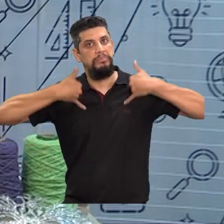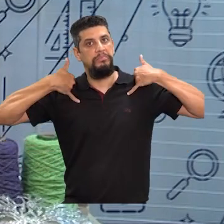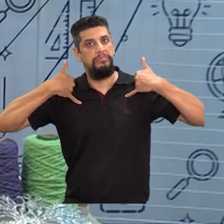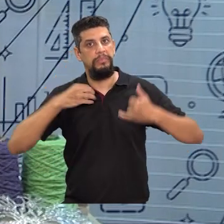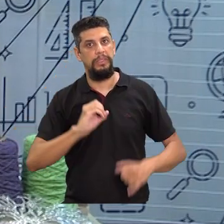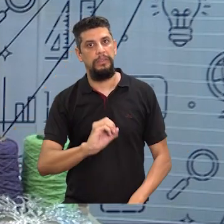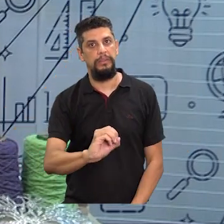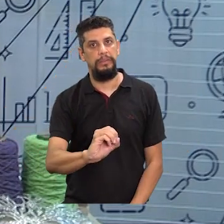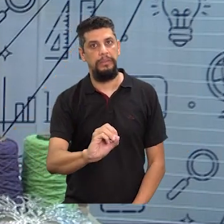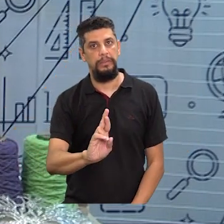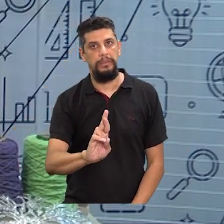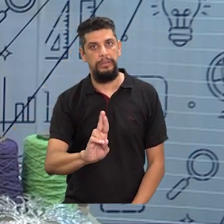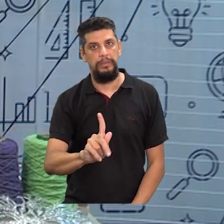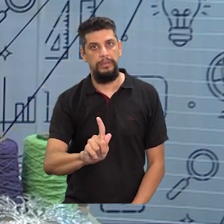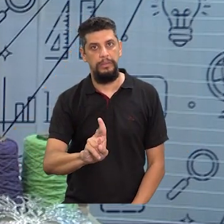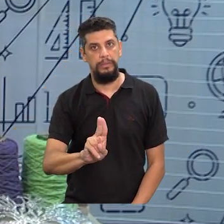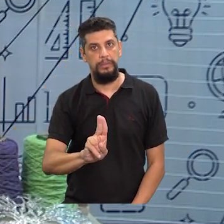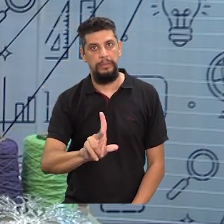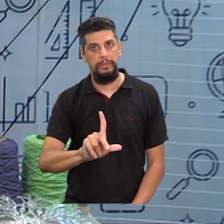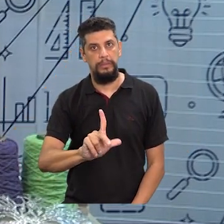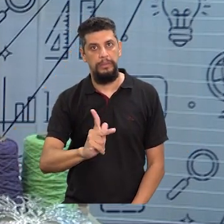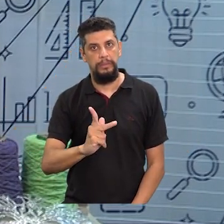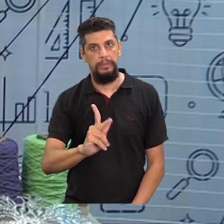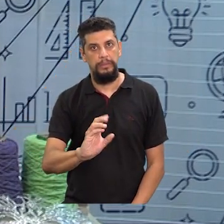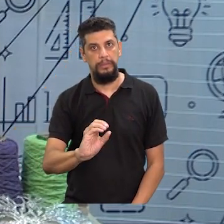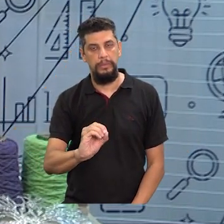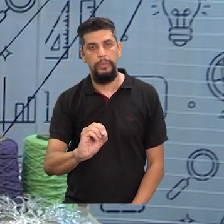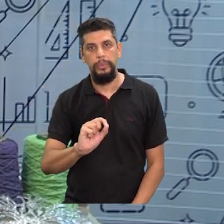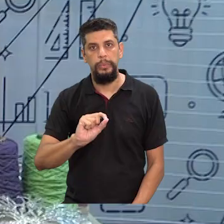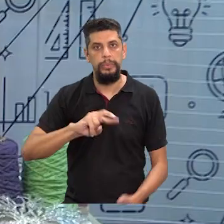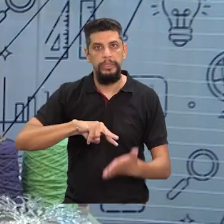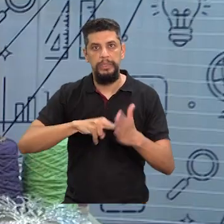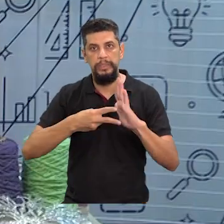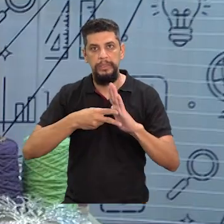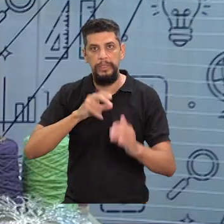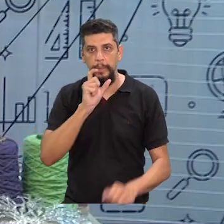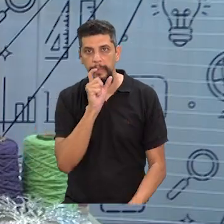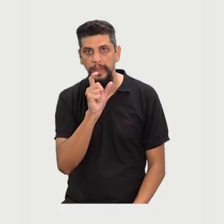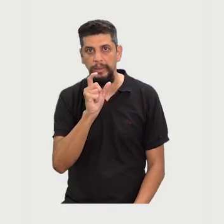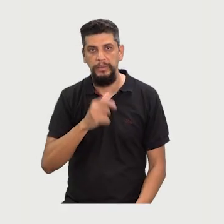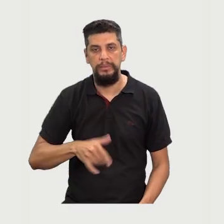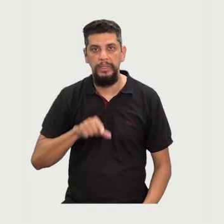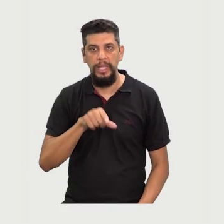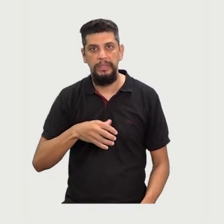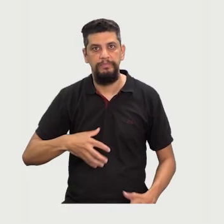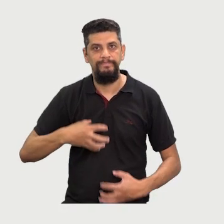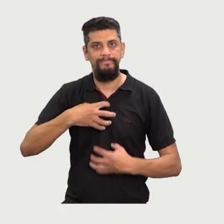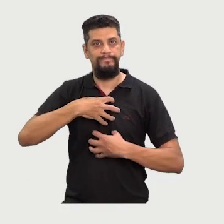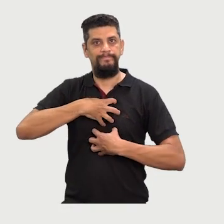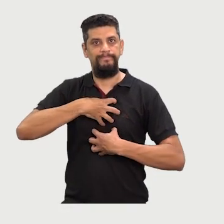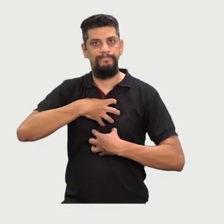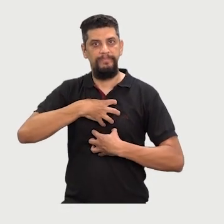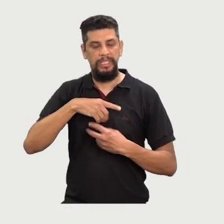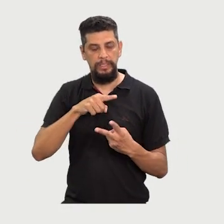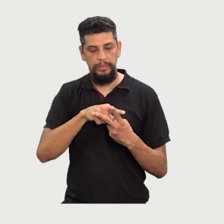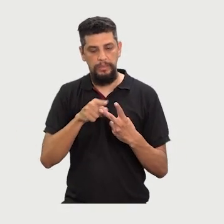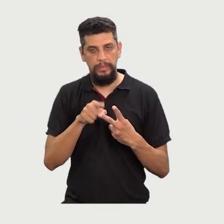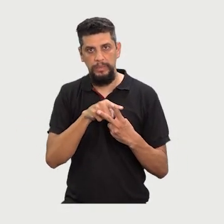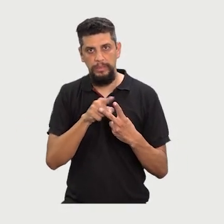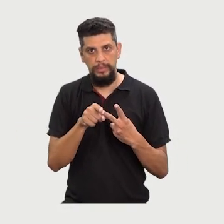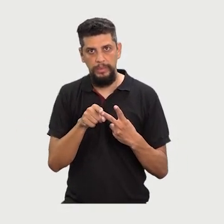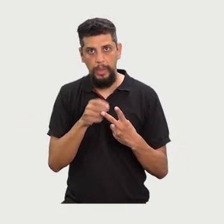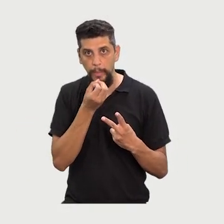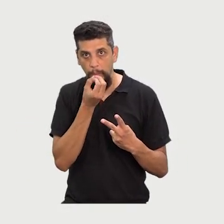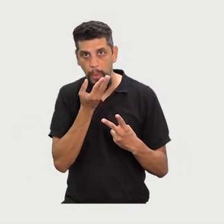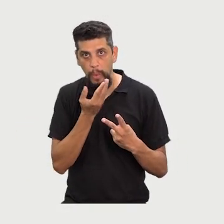dicionário dos sentimentos, dicionário ilustrado de sentimentos. Olha o que que fala, olha só. Esse sentimento tem dois